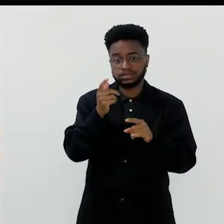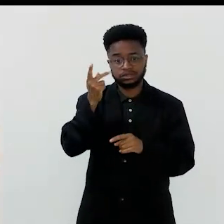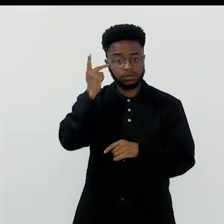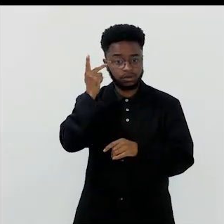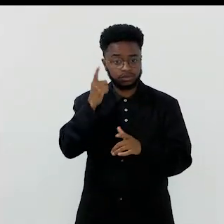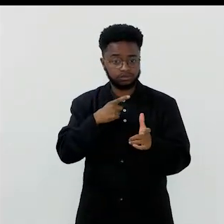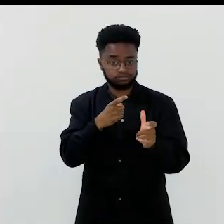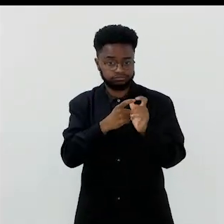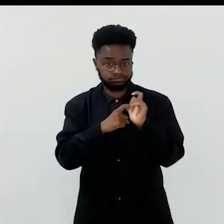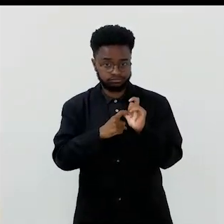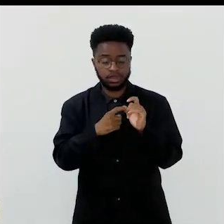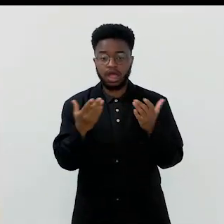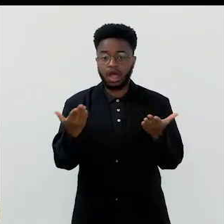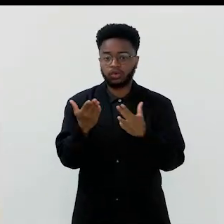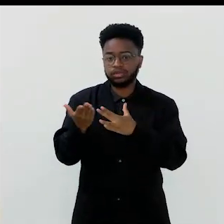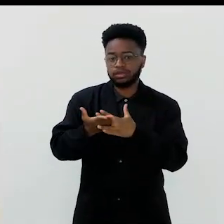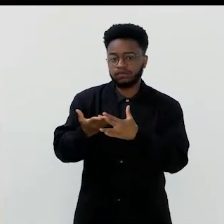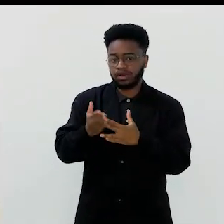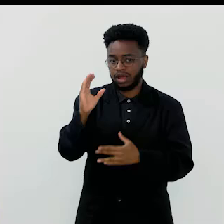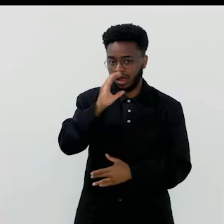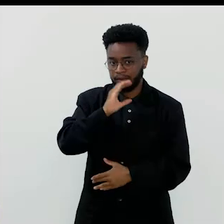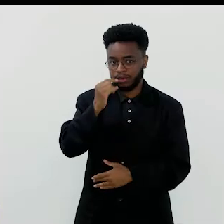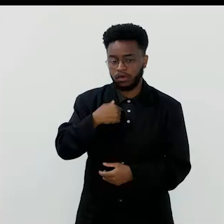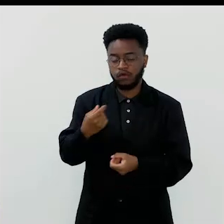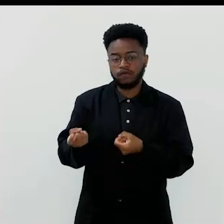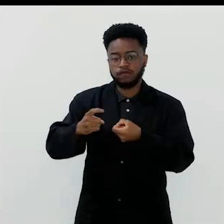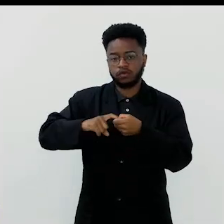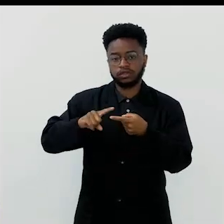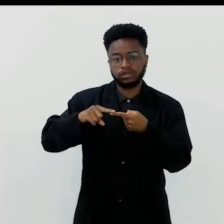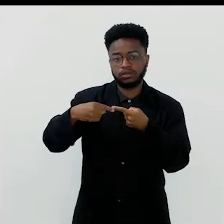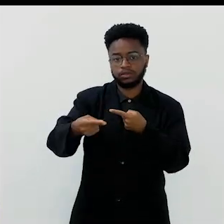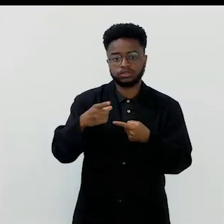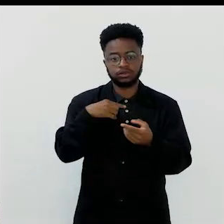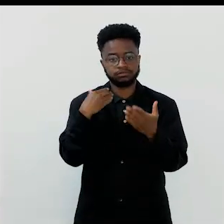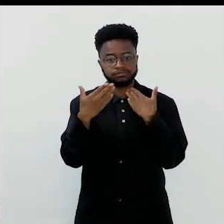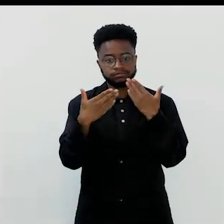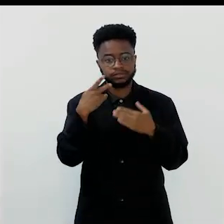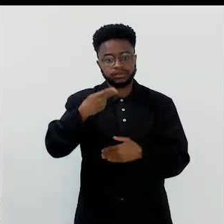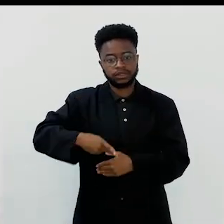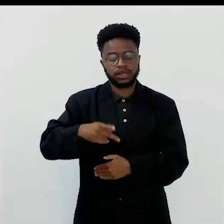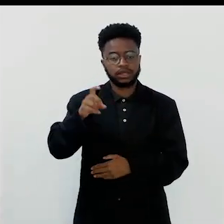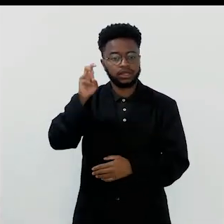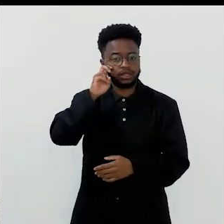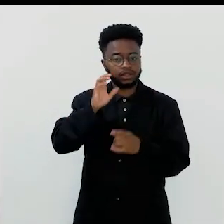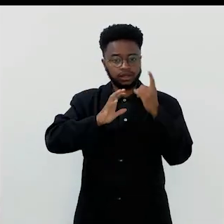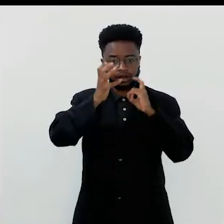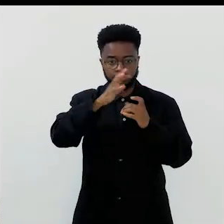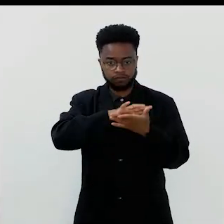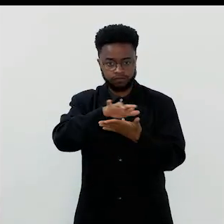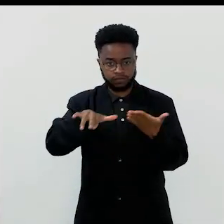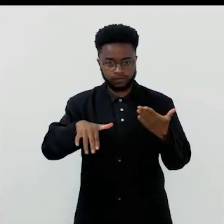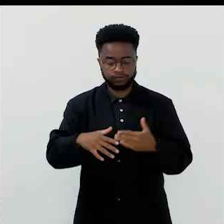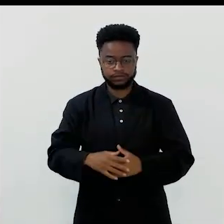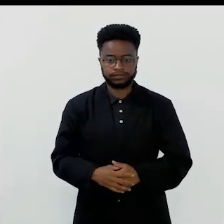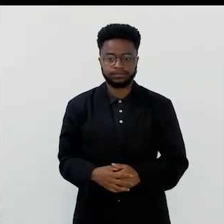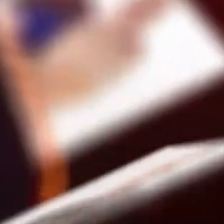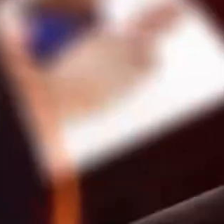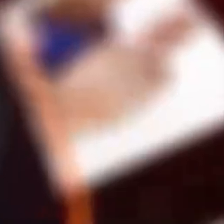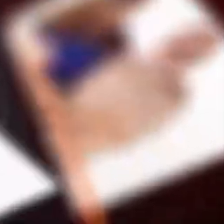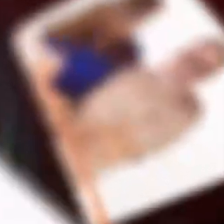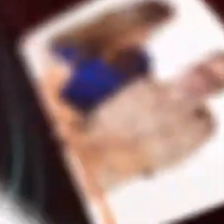Carnaval de São Paulo é muito dependente. Bem, vamos fazendo um rápido intervalo e eu volto logo com mais um bate-papo aqui no Quintas com